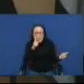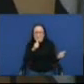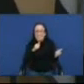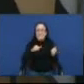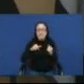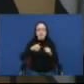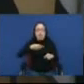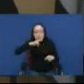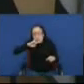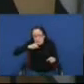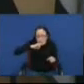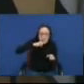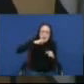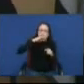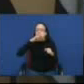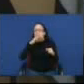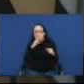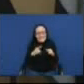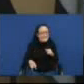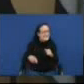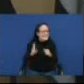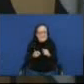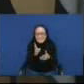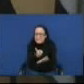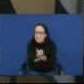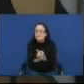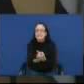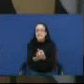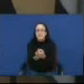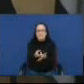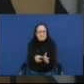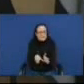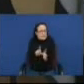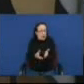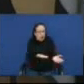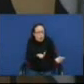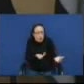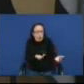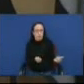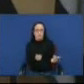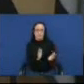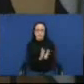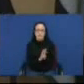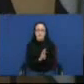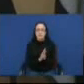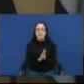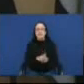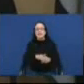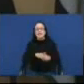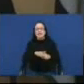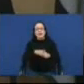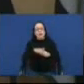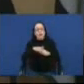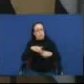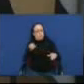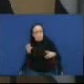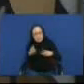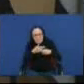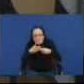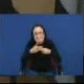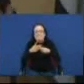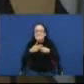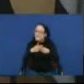bastante abusiva. As adolescentes cada vez mais cedo também têm tido uma vida sexual